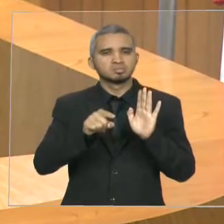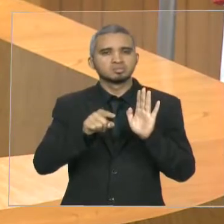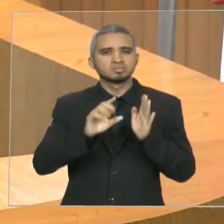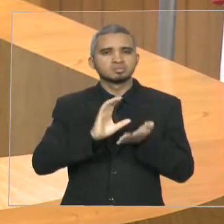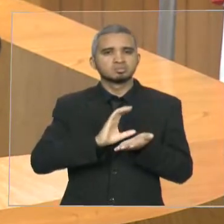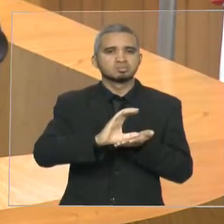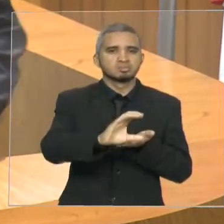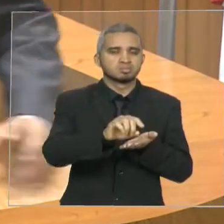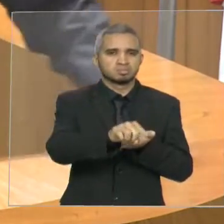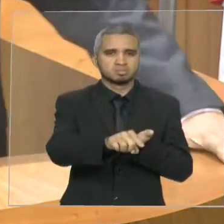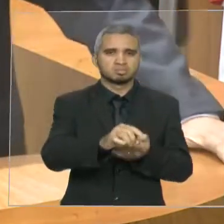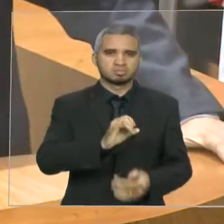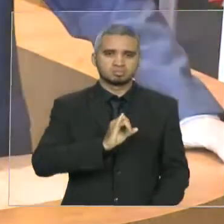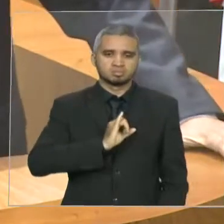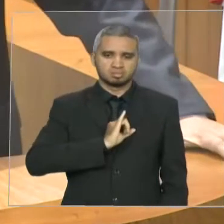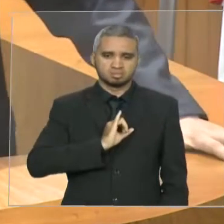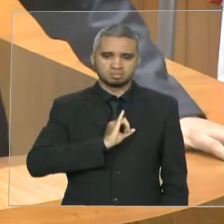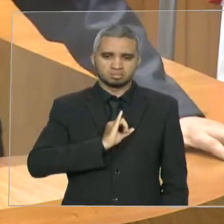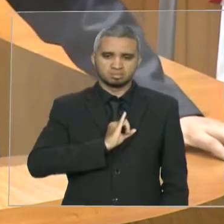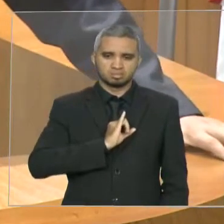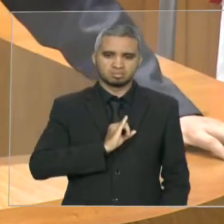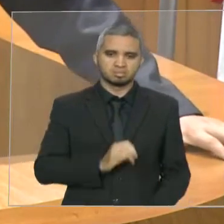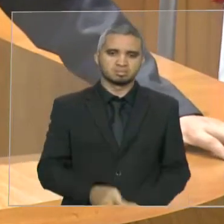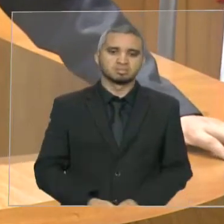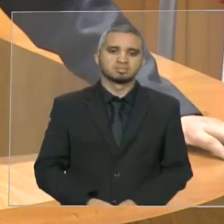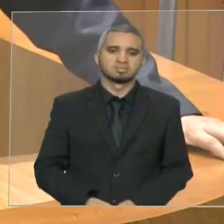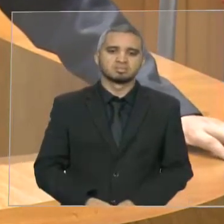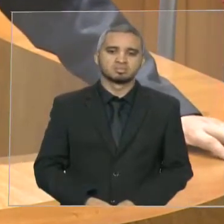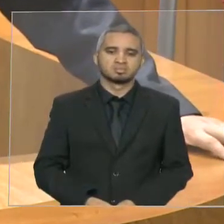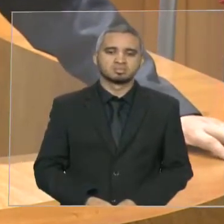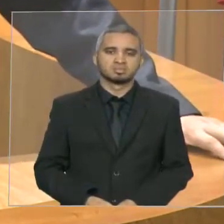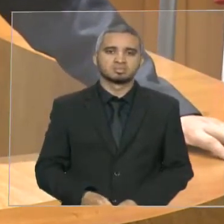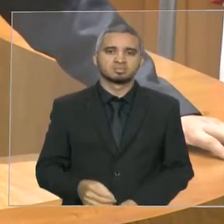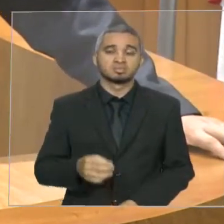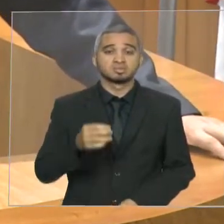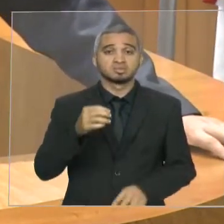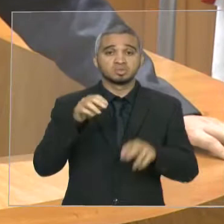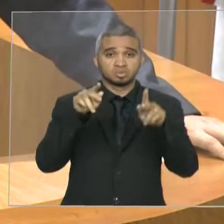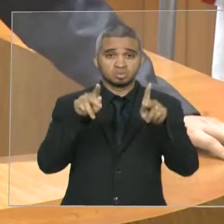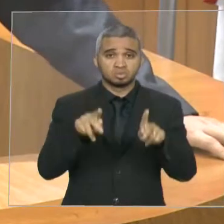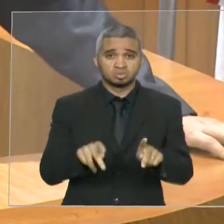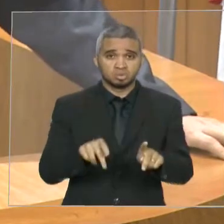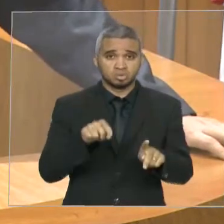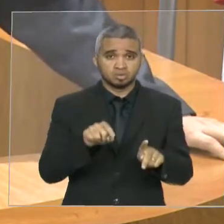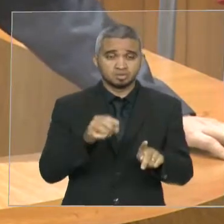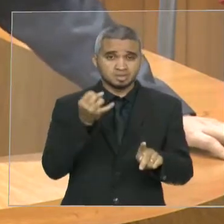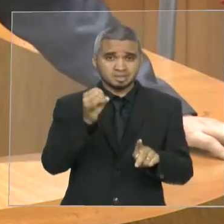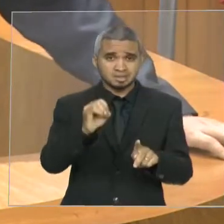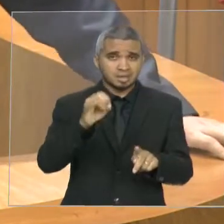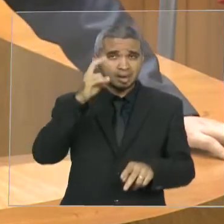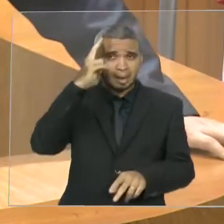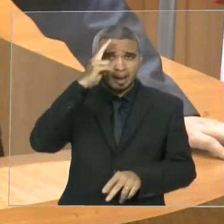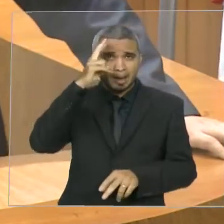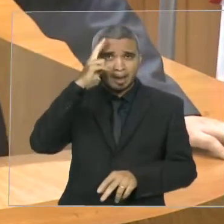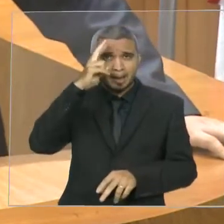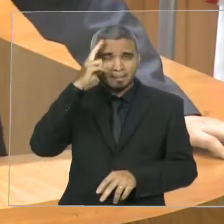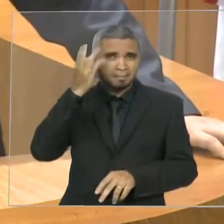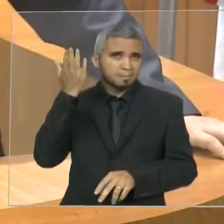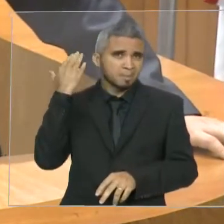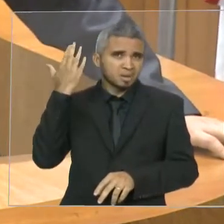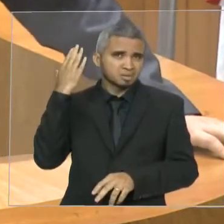imperatriz. Um povo sem uma memória, ele acaba perdendo as